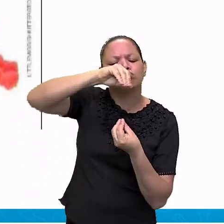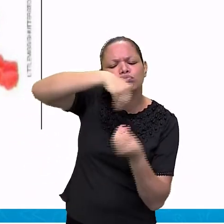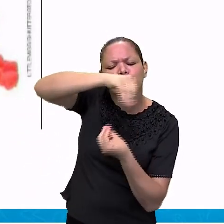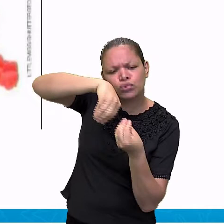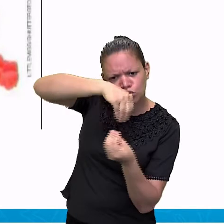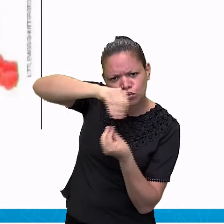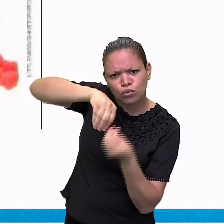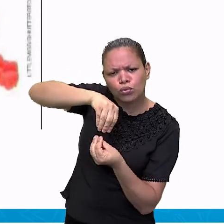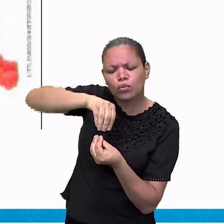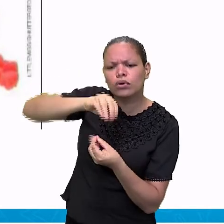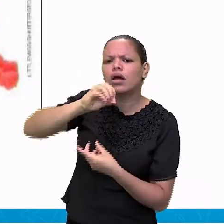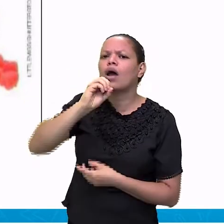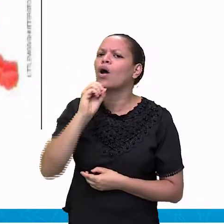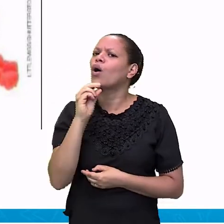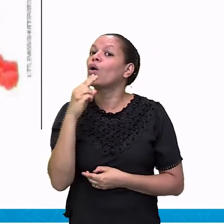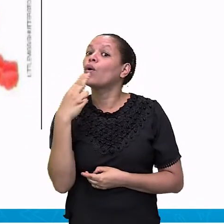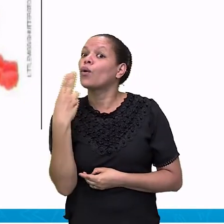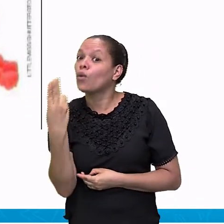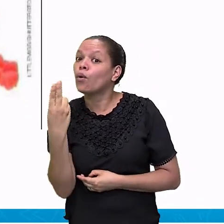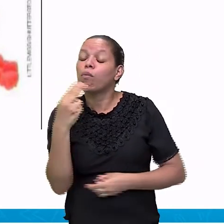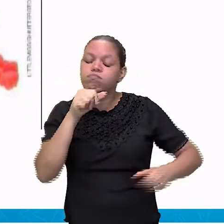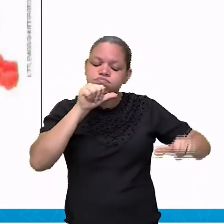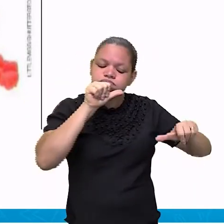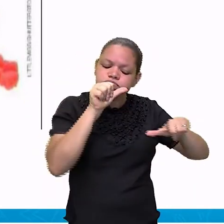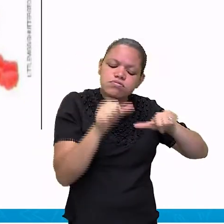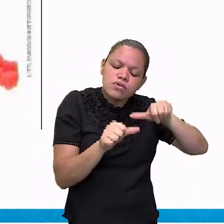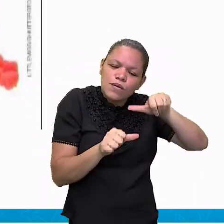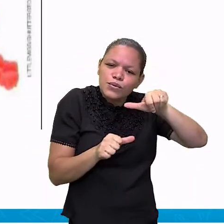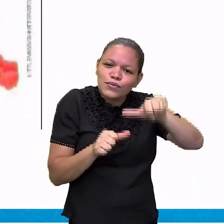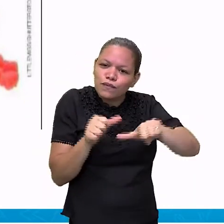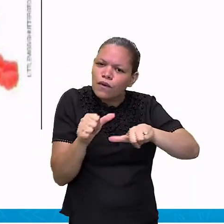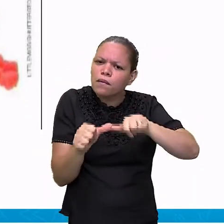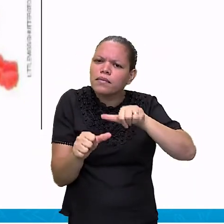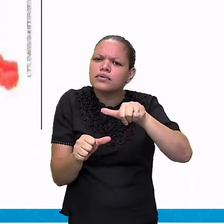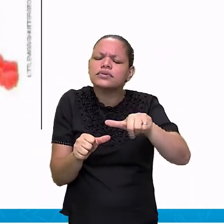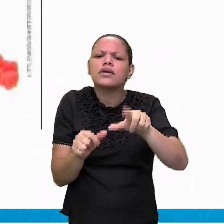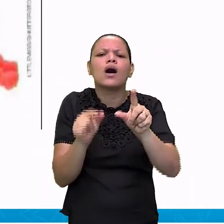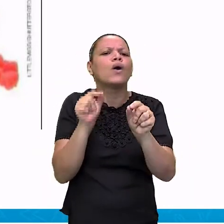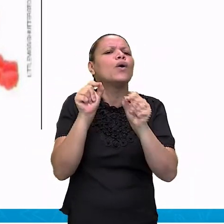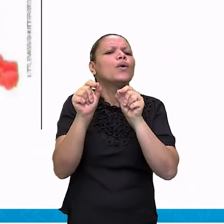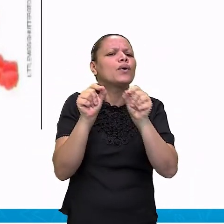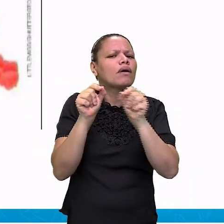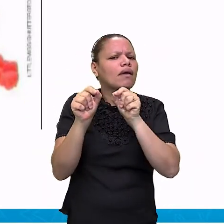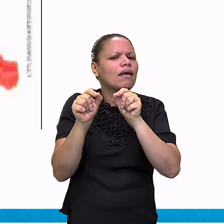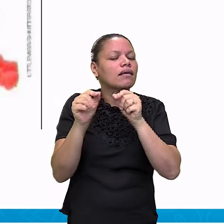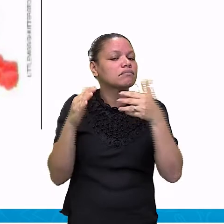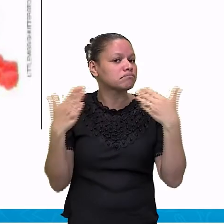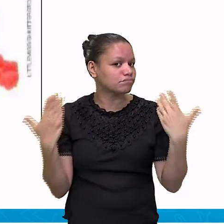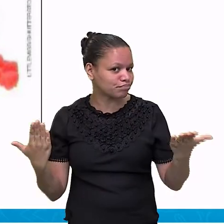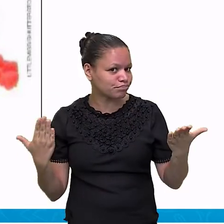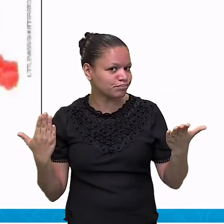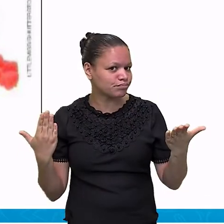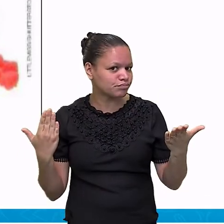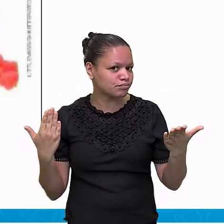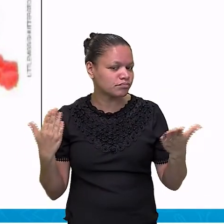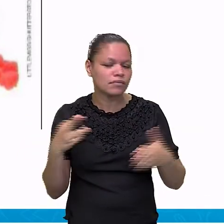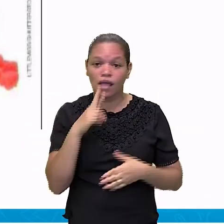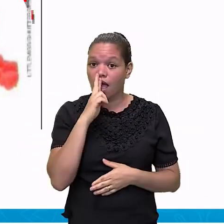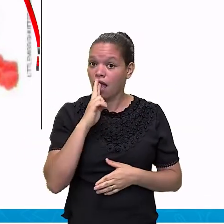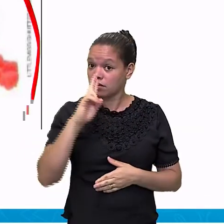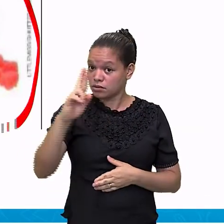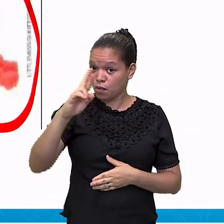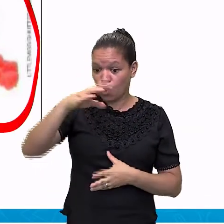você disse mistura, você acertou. Agora, eu posso chamar